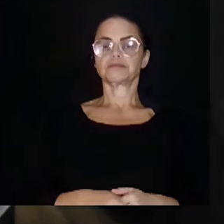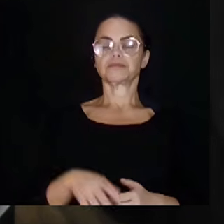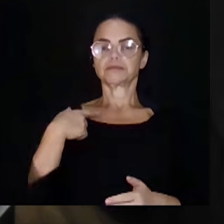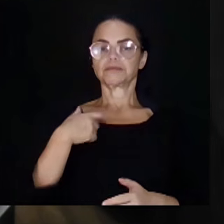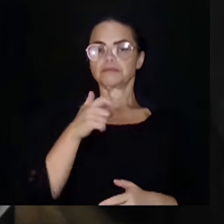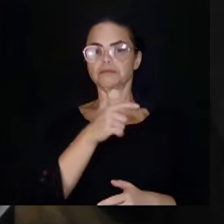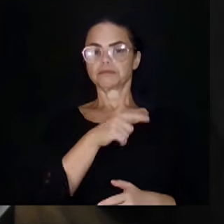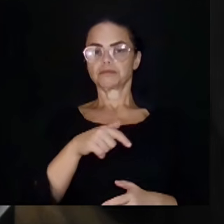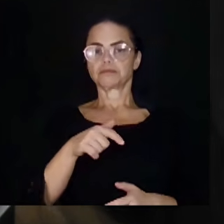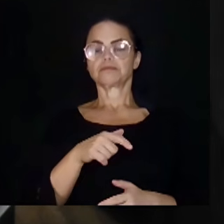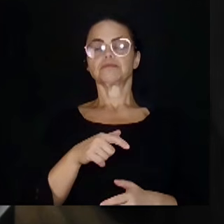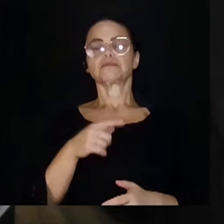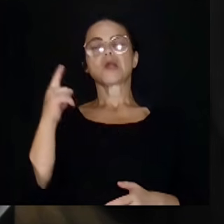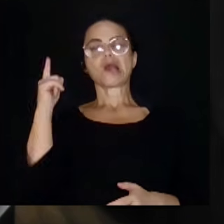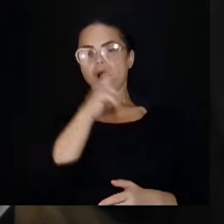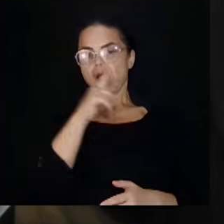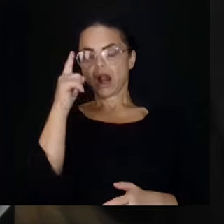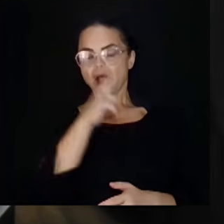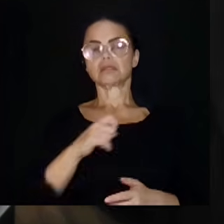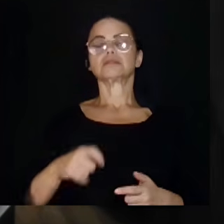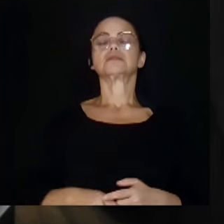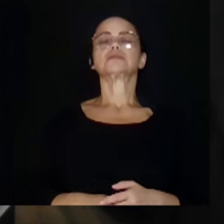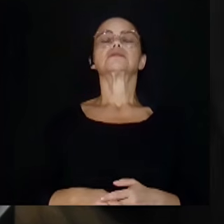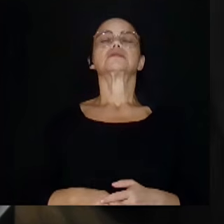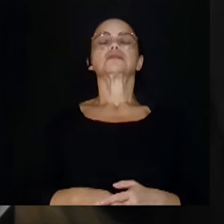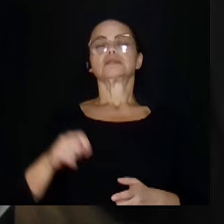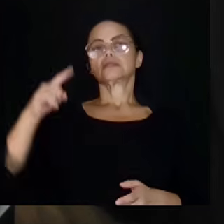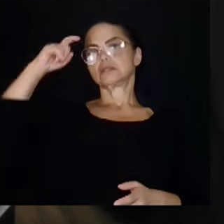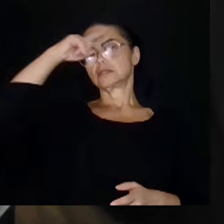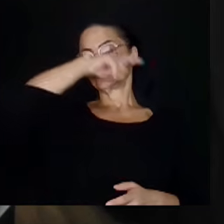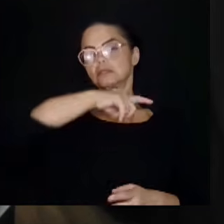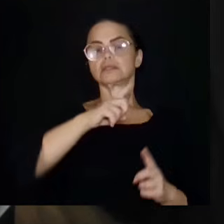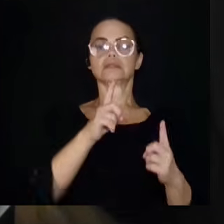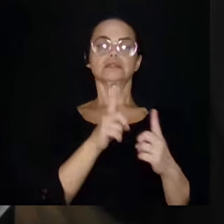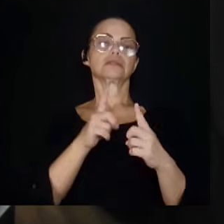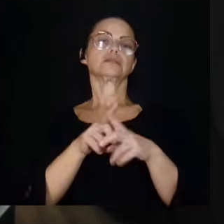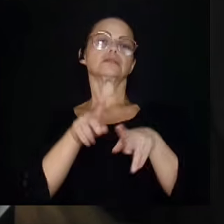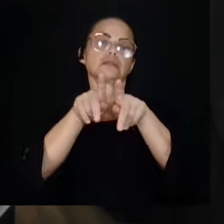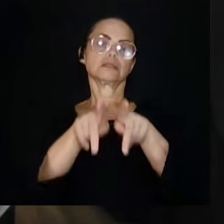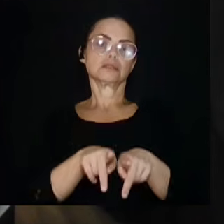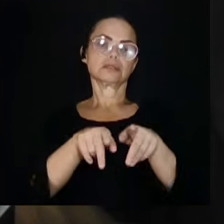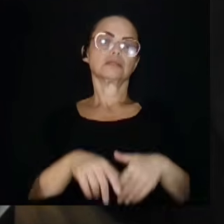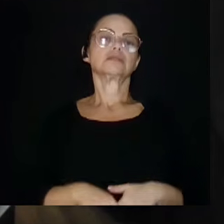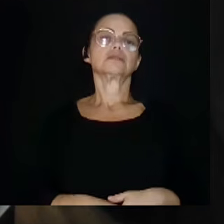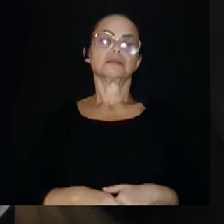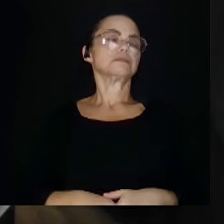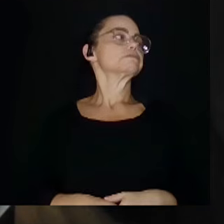falhas, das dificuldades, é um serviço que atende a nossa população e é um serviço que